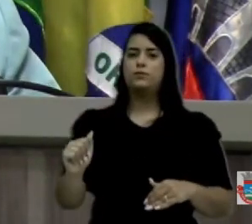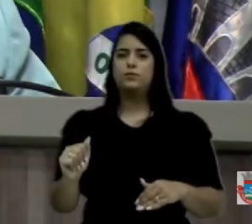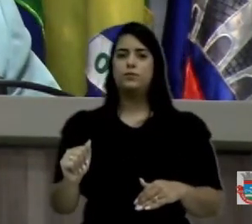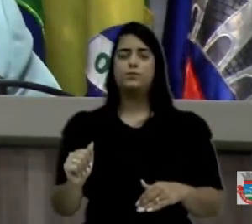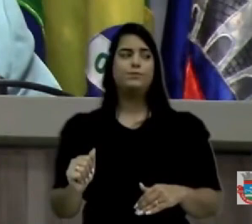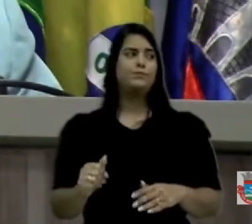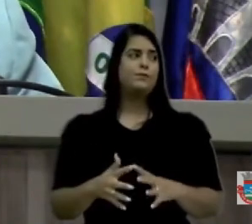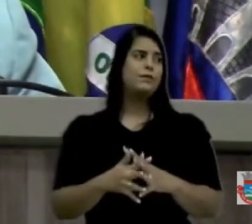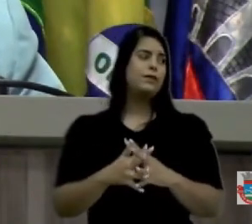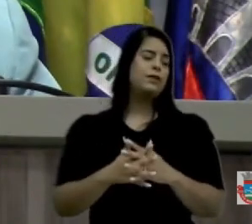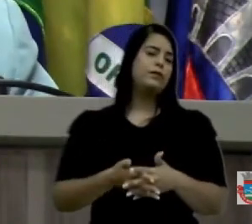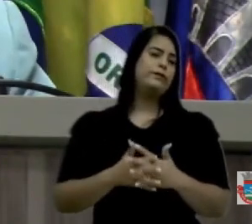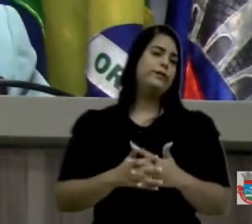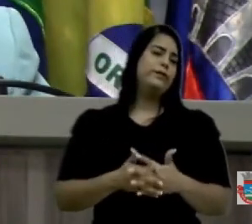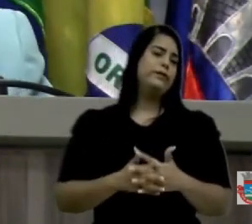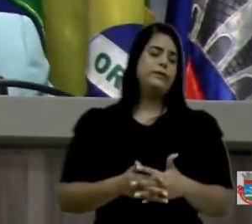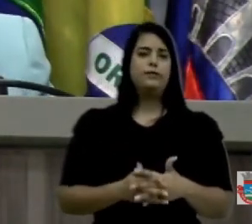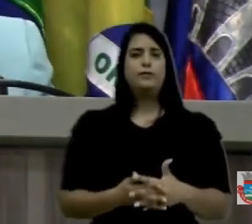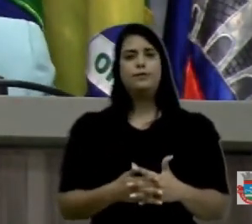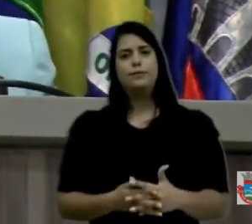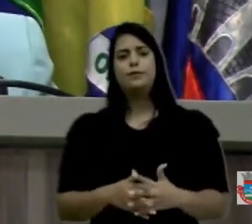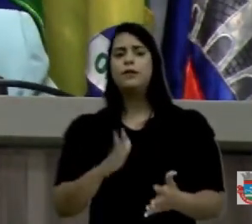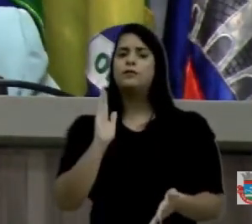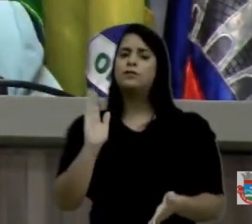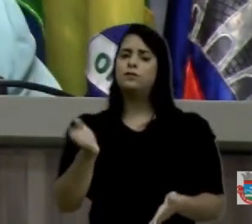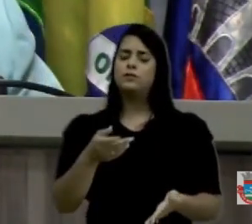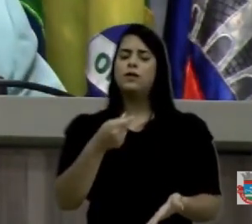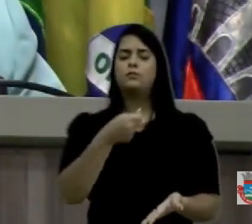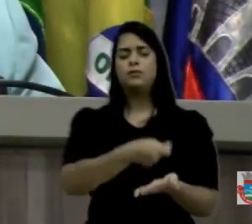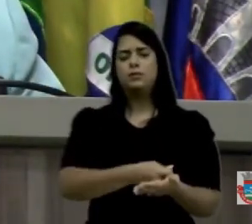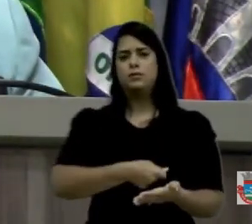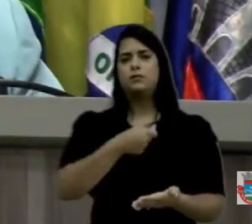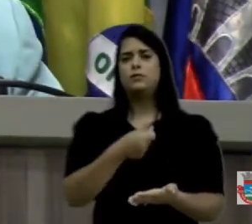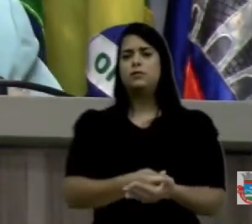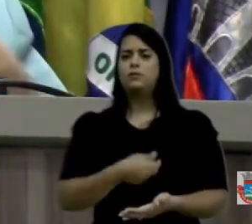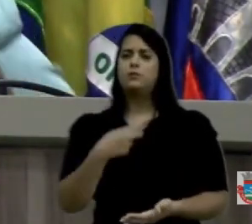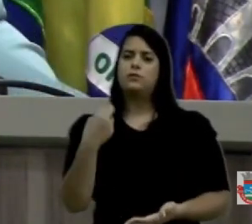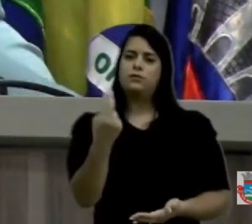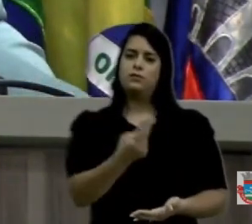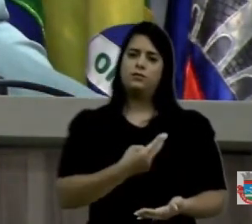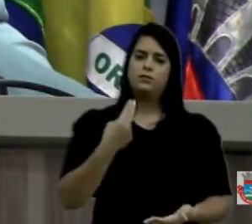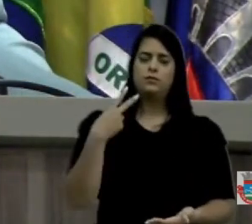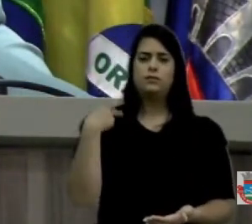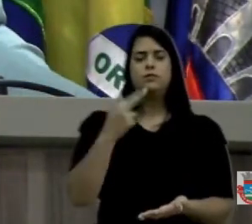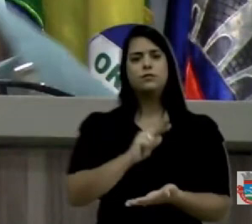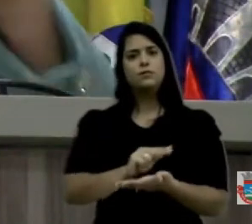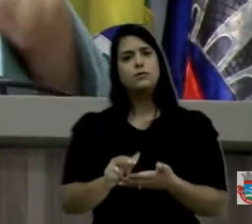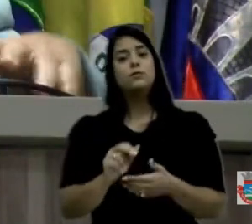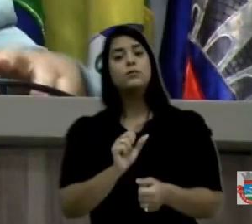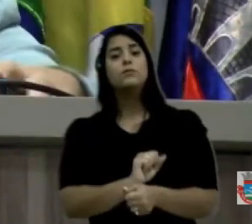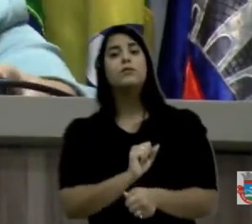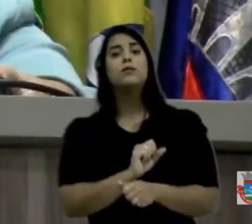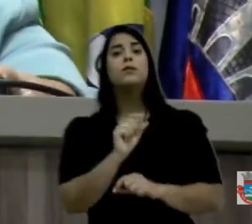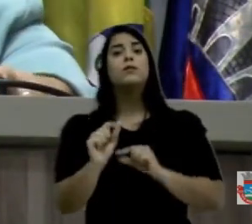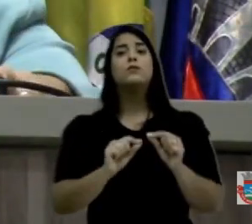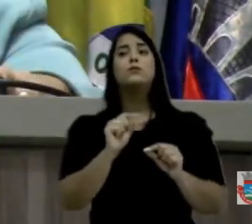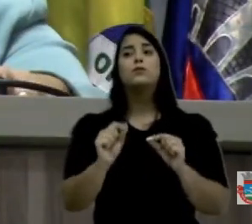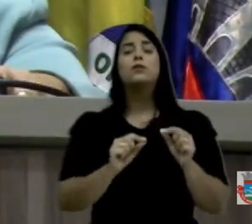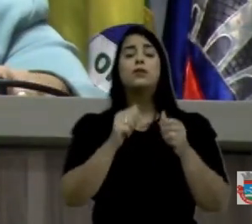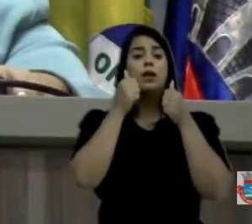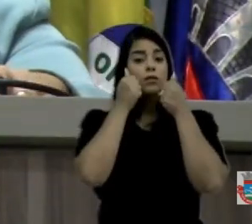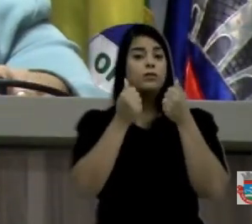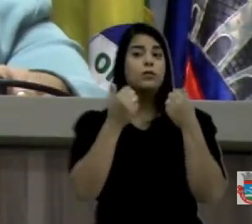uma tristeza e já foi reivindicado por todos nós vereadores Esperamos que marquem essa audiência o mais